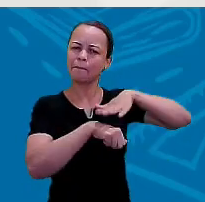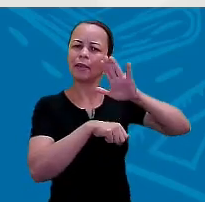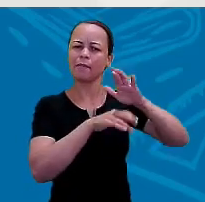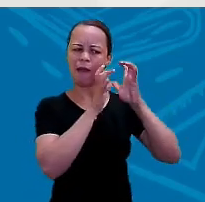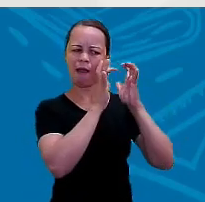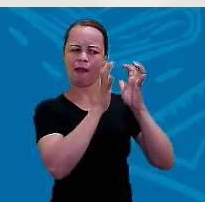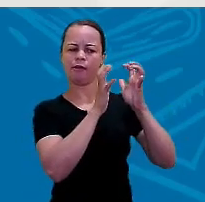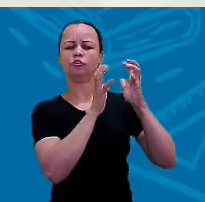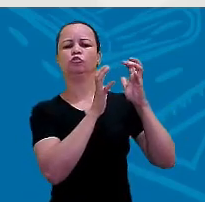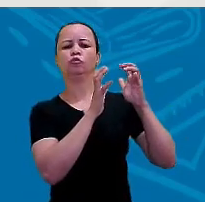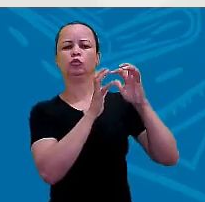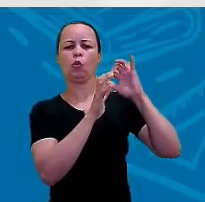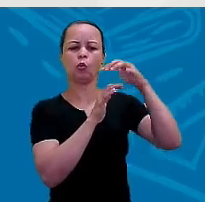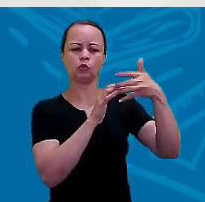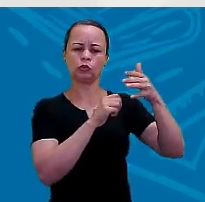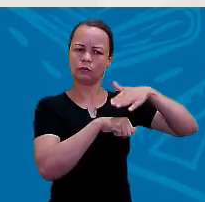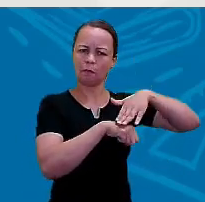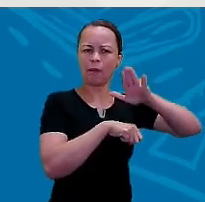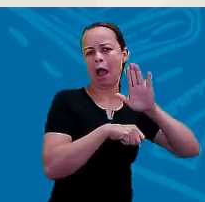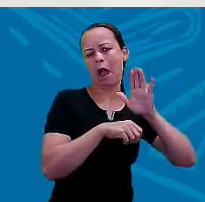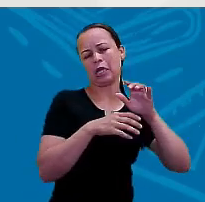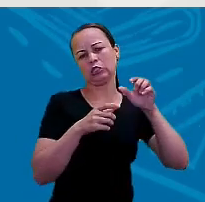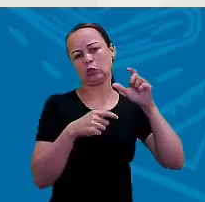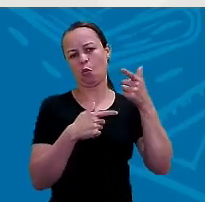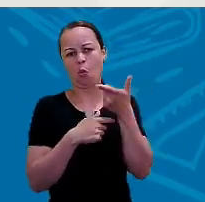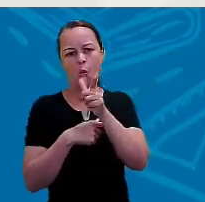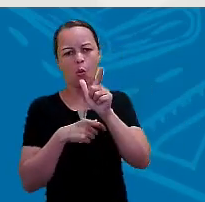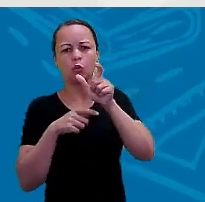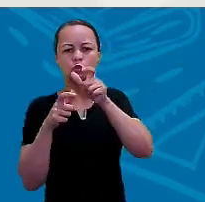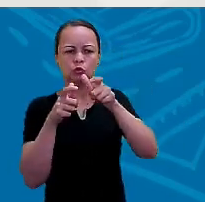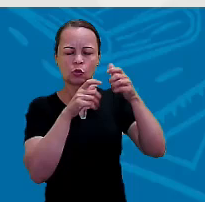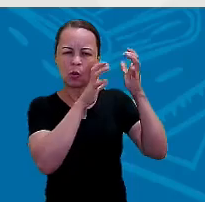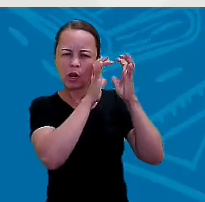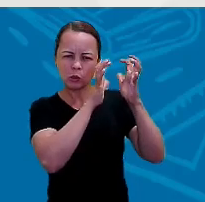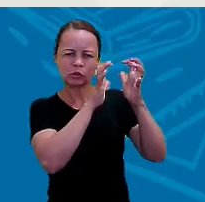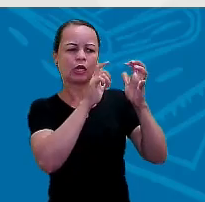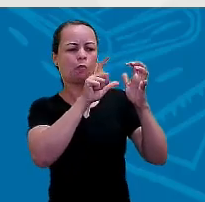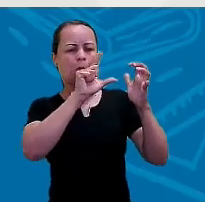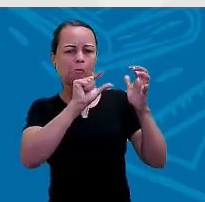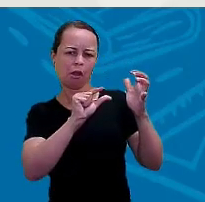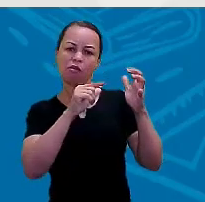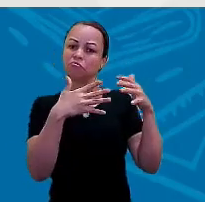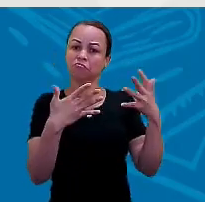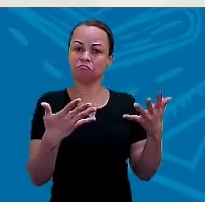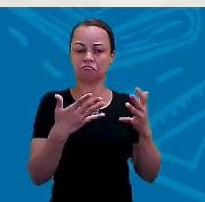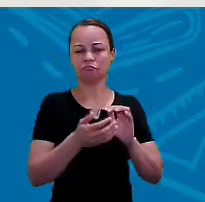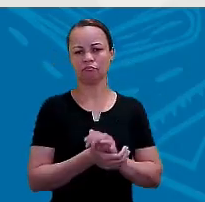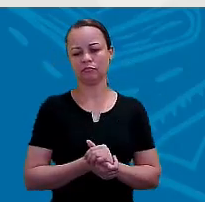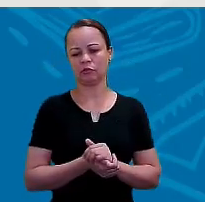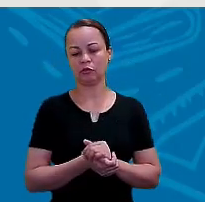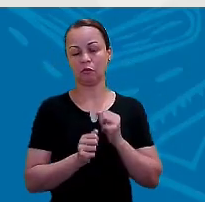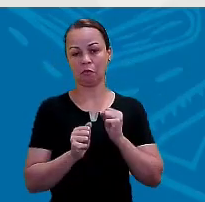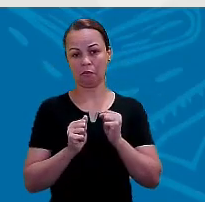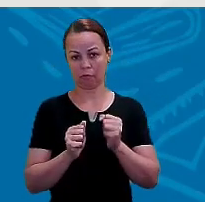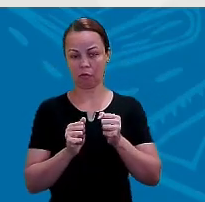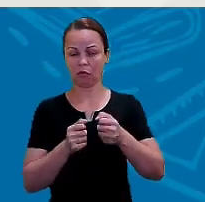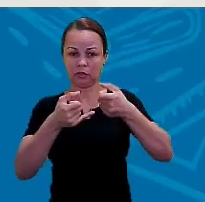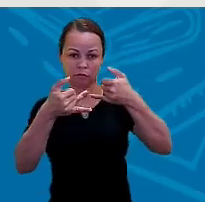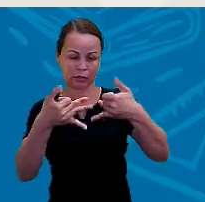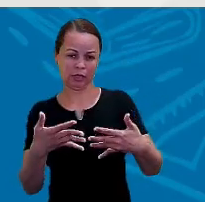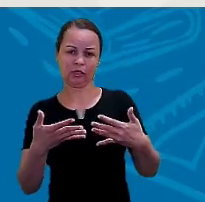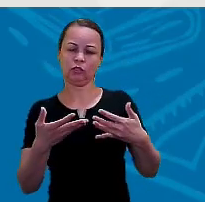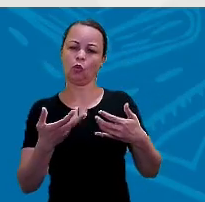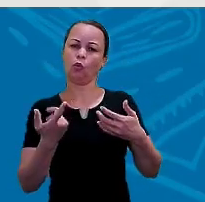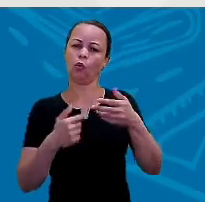contundentes, outras às vezes menos, mas alguns até simultaneamente, Porque para que eu possa falar, eu estou usando aqui várias